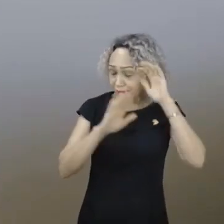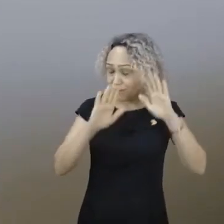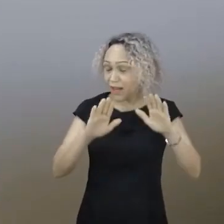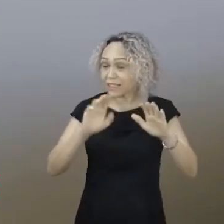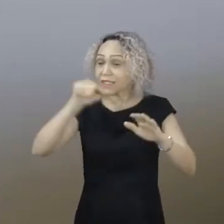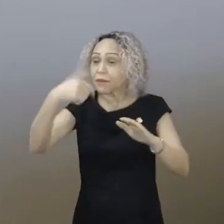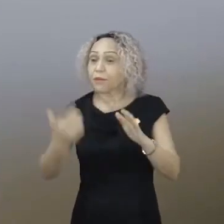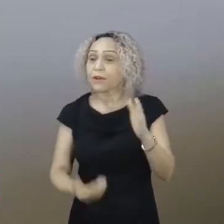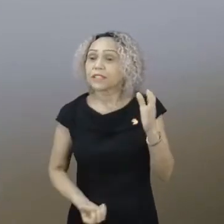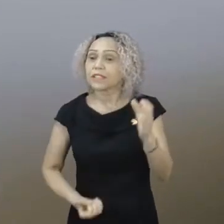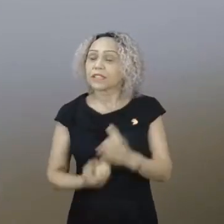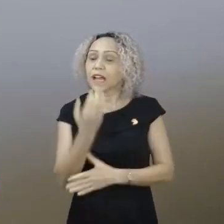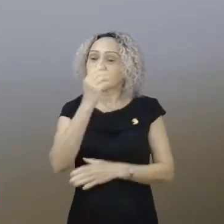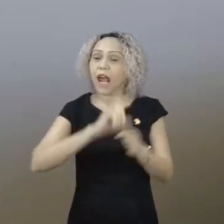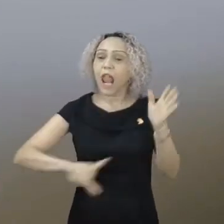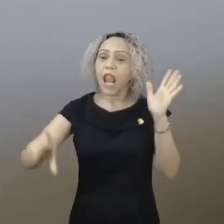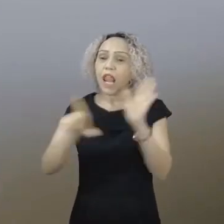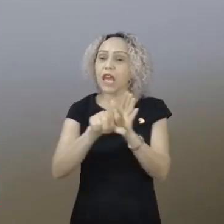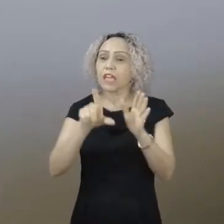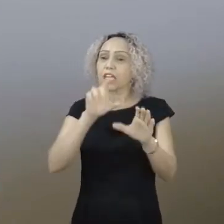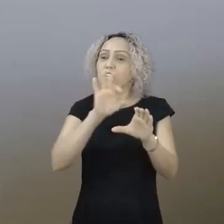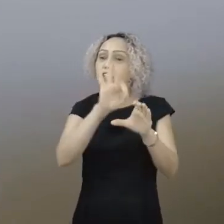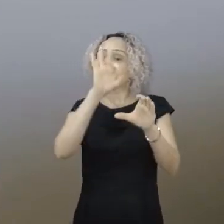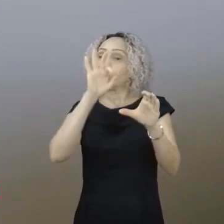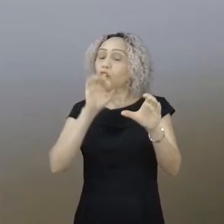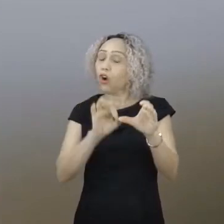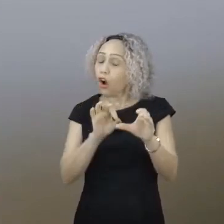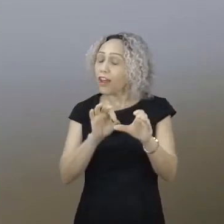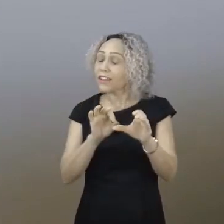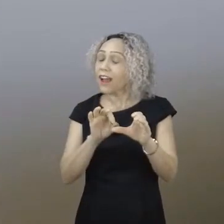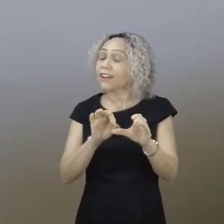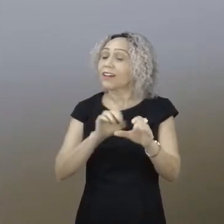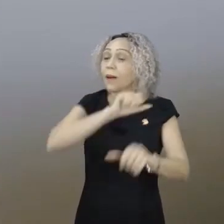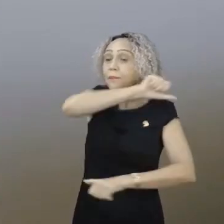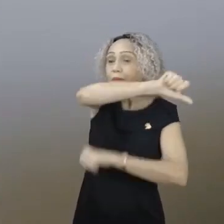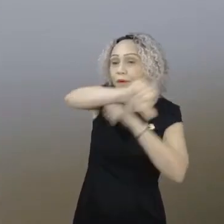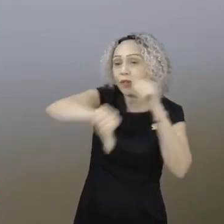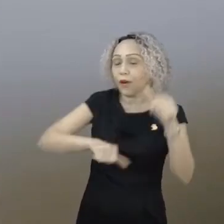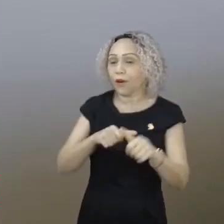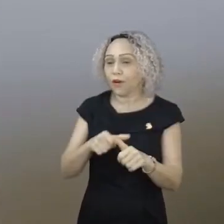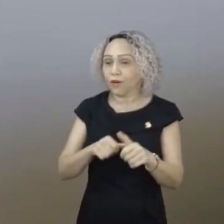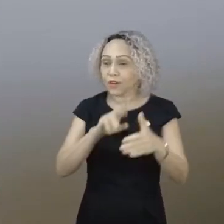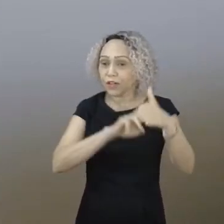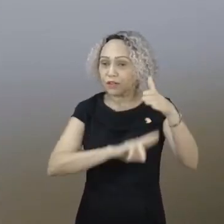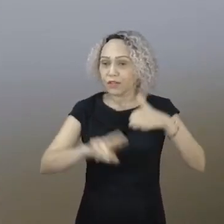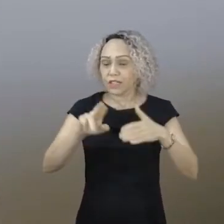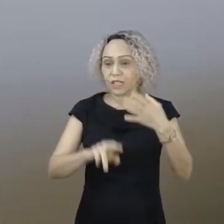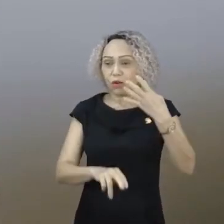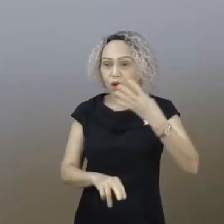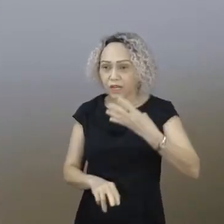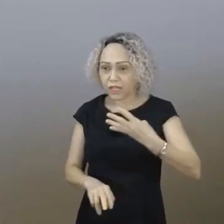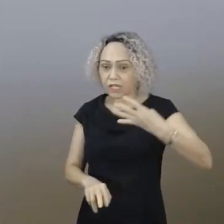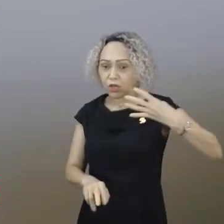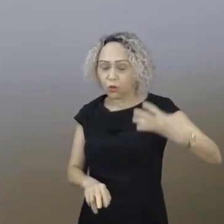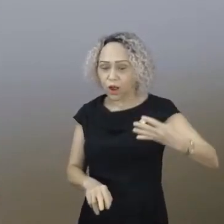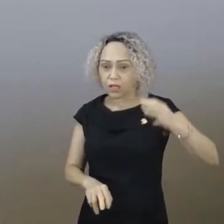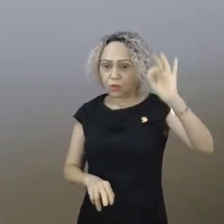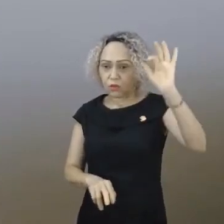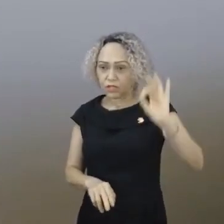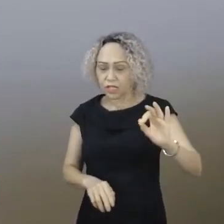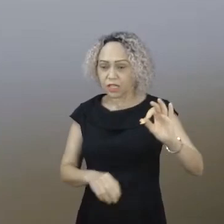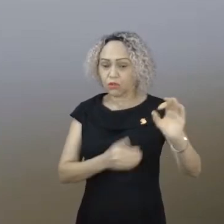a universidade. Hoje nós temos em torno de 44% de jovens,